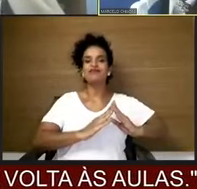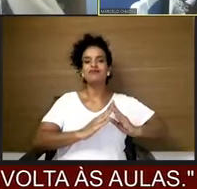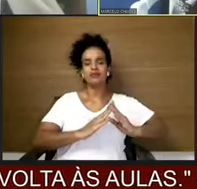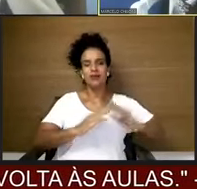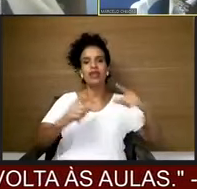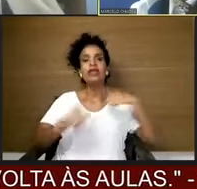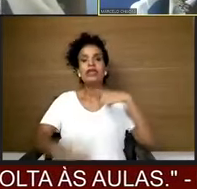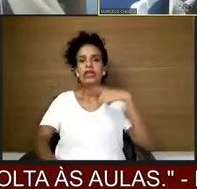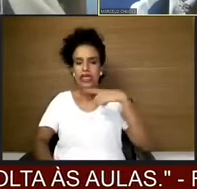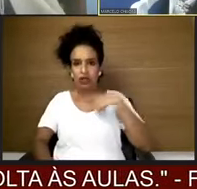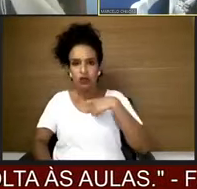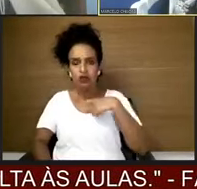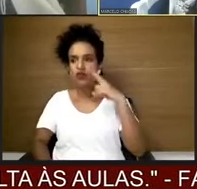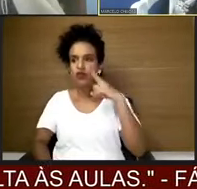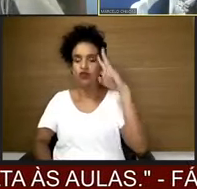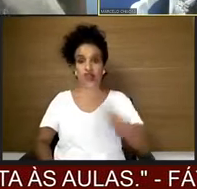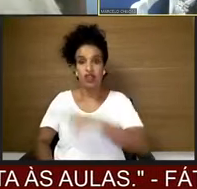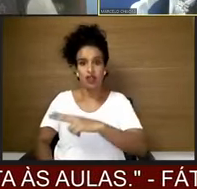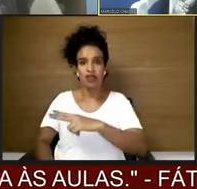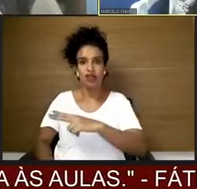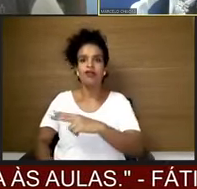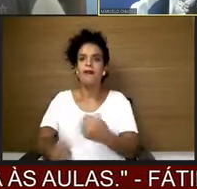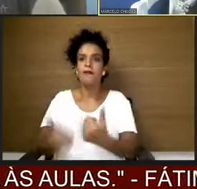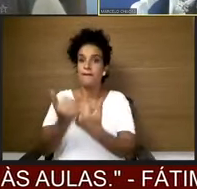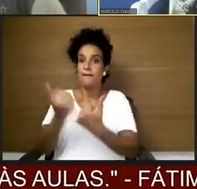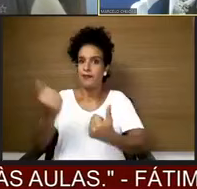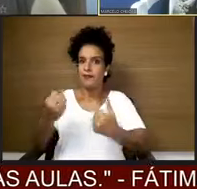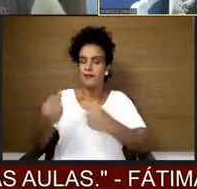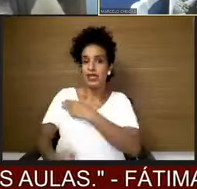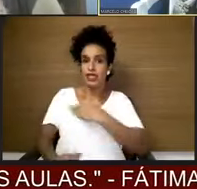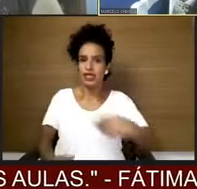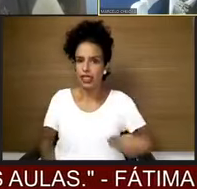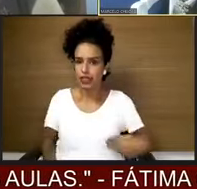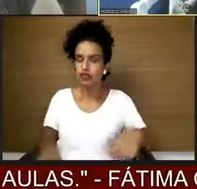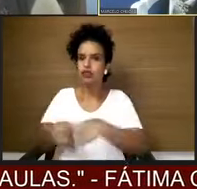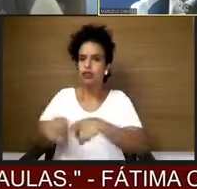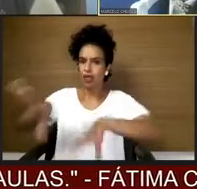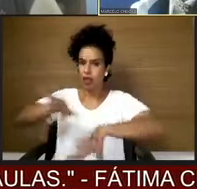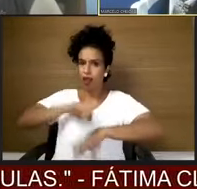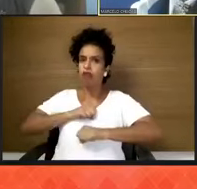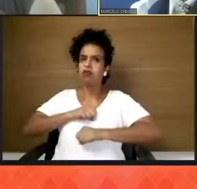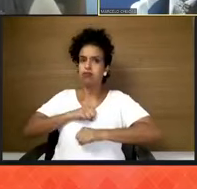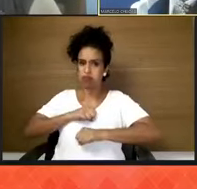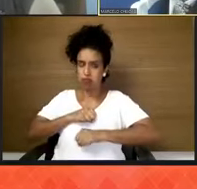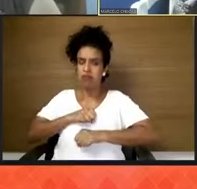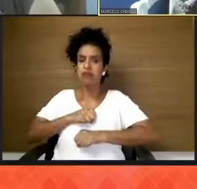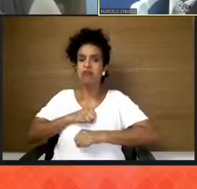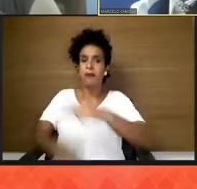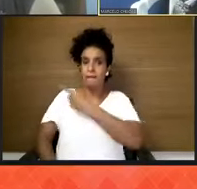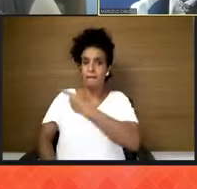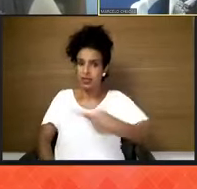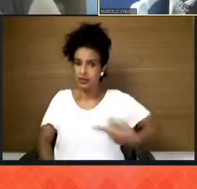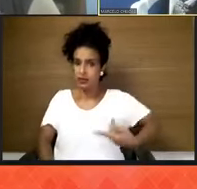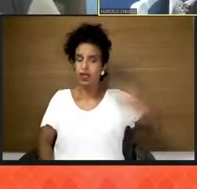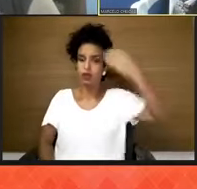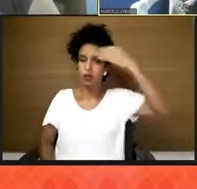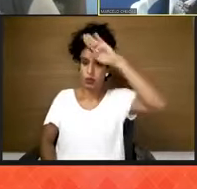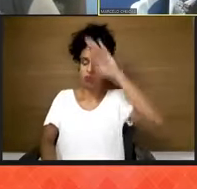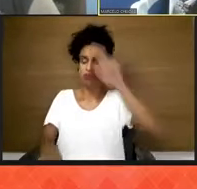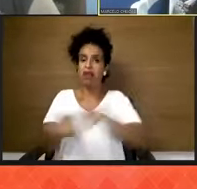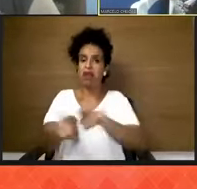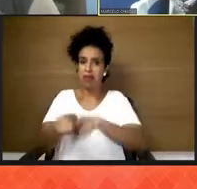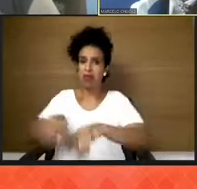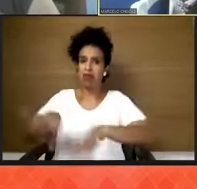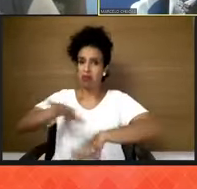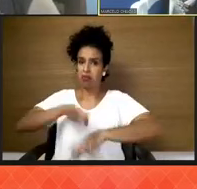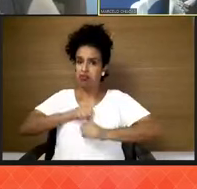contaminando, agora o presidente também está contaminado, né? Quem sabe mude alguma